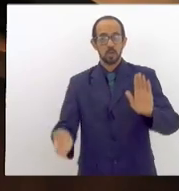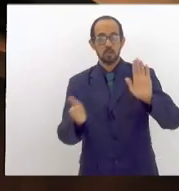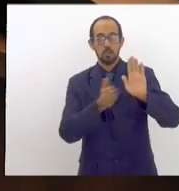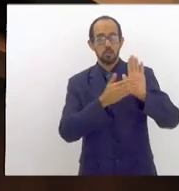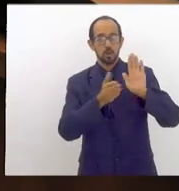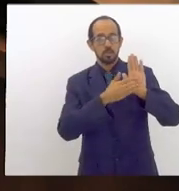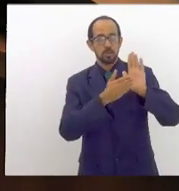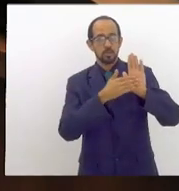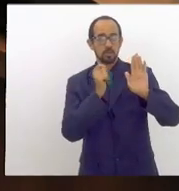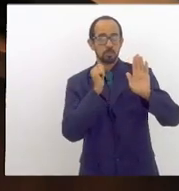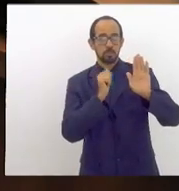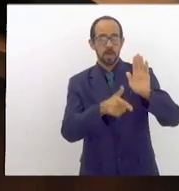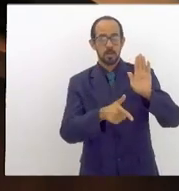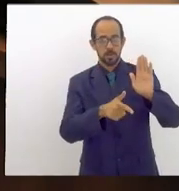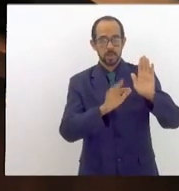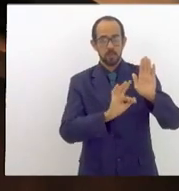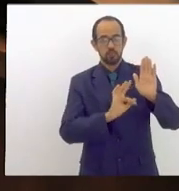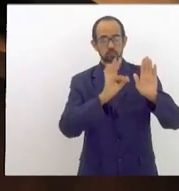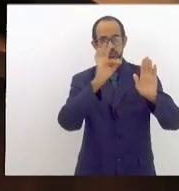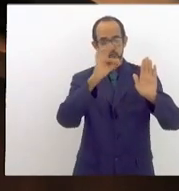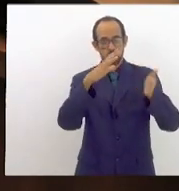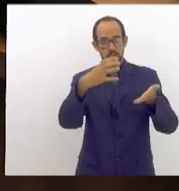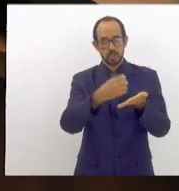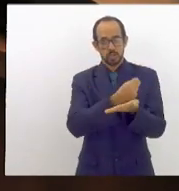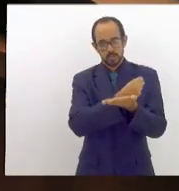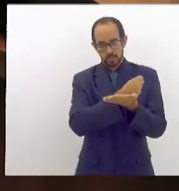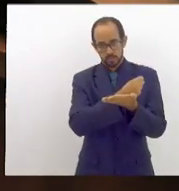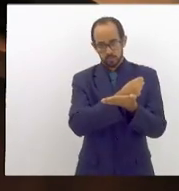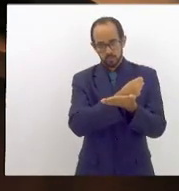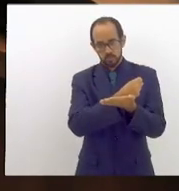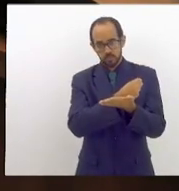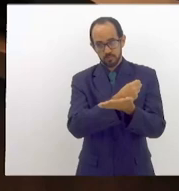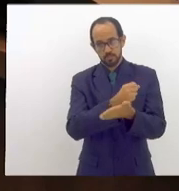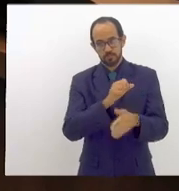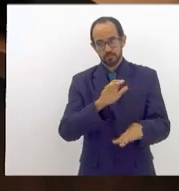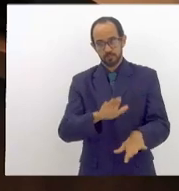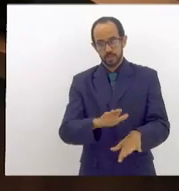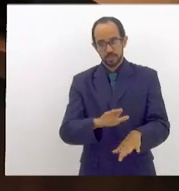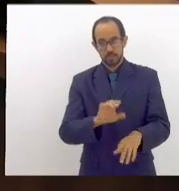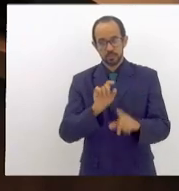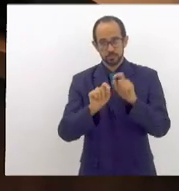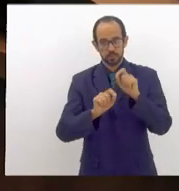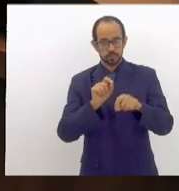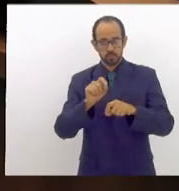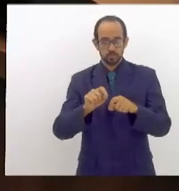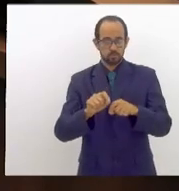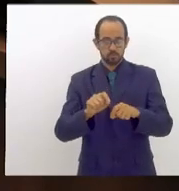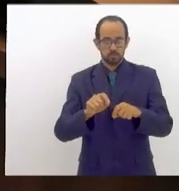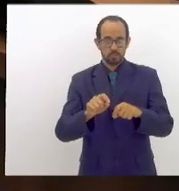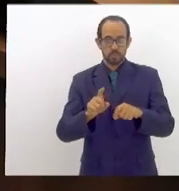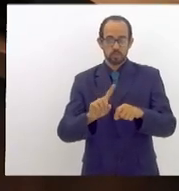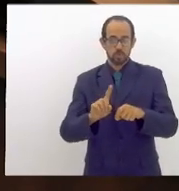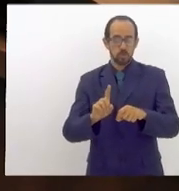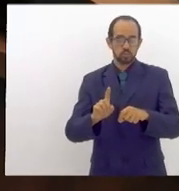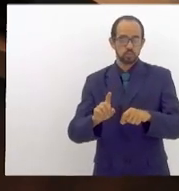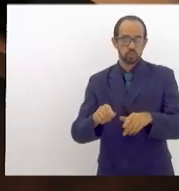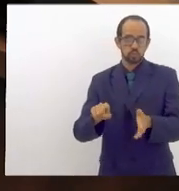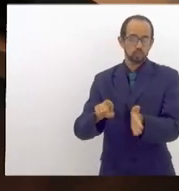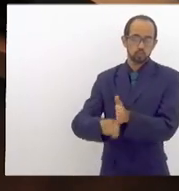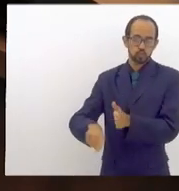a futura arrecadação e não passava isso nem pelos cofres públicos